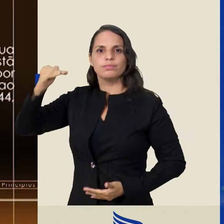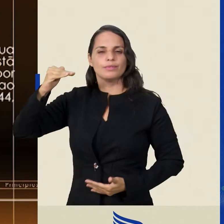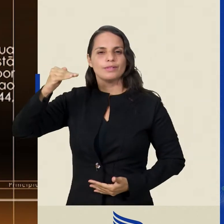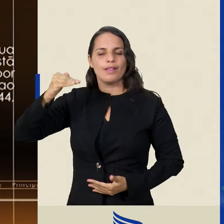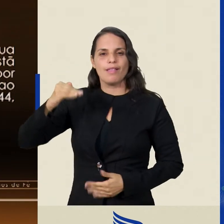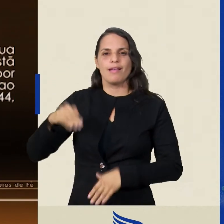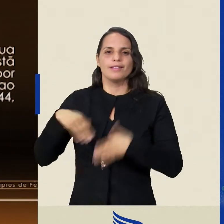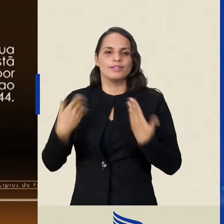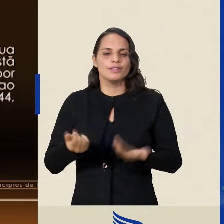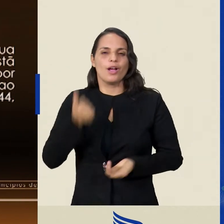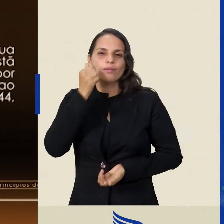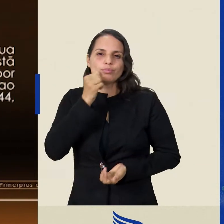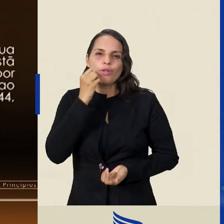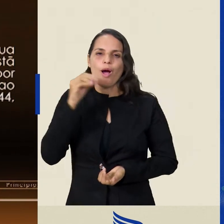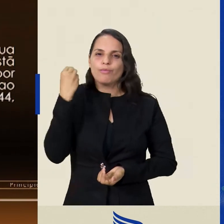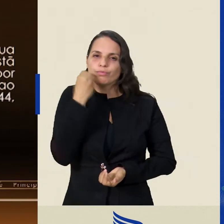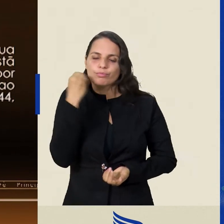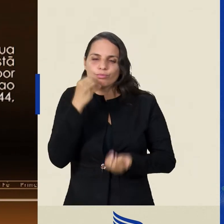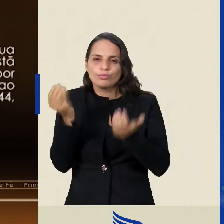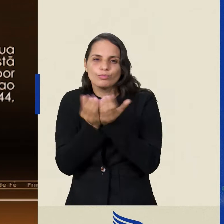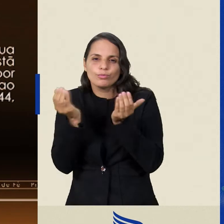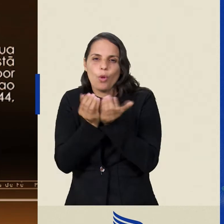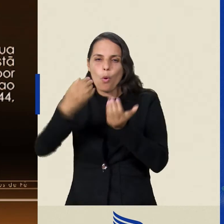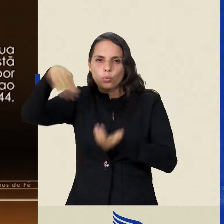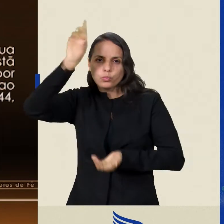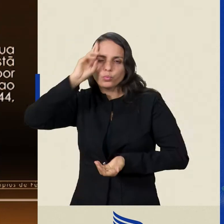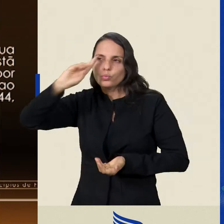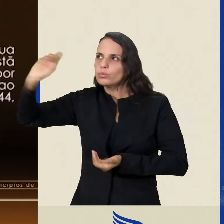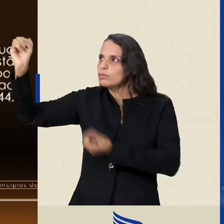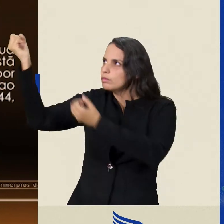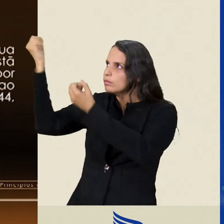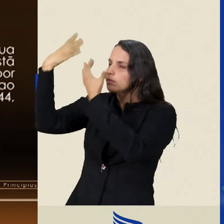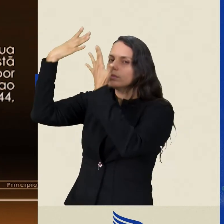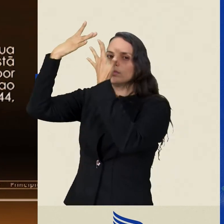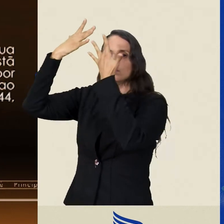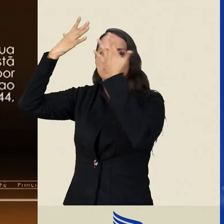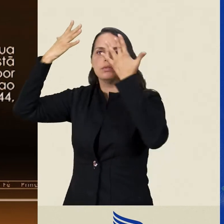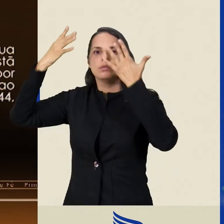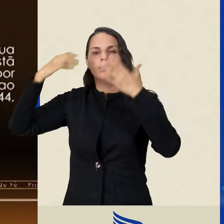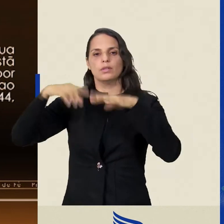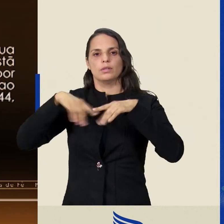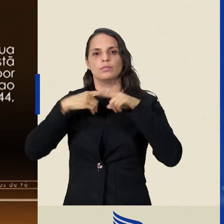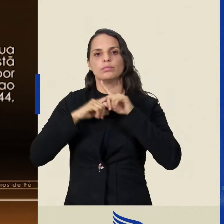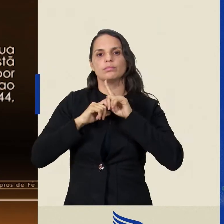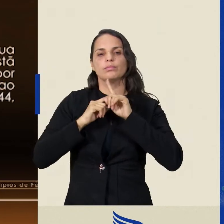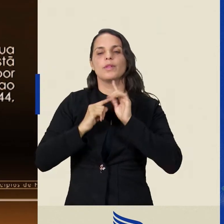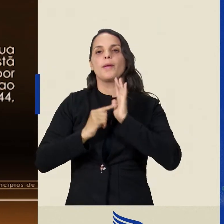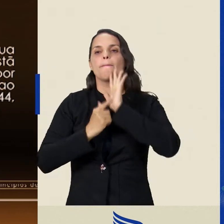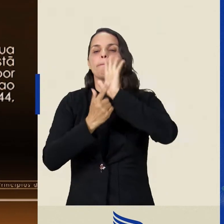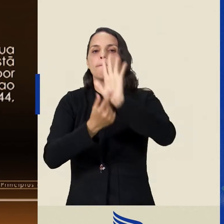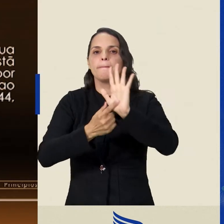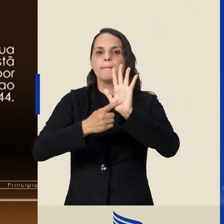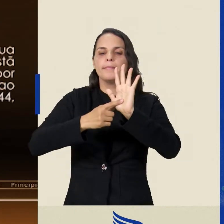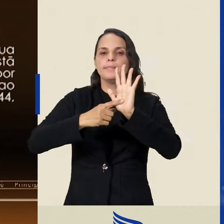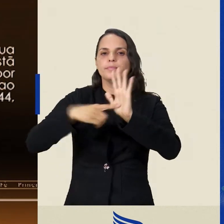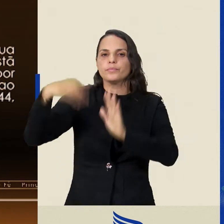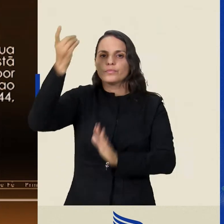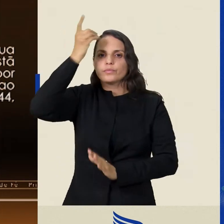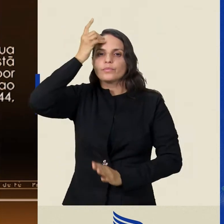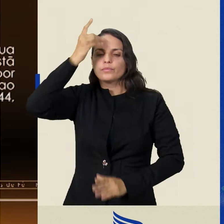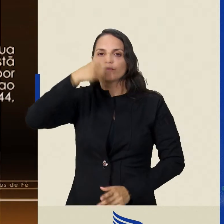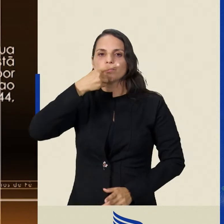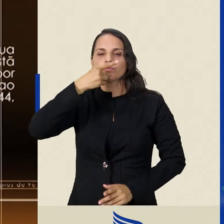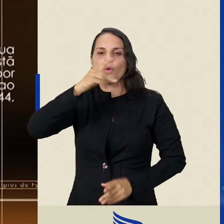que o Senhor determinou revelar-se, por meio dela, restaurar o dom de profecia ao povo